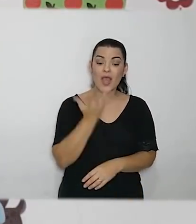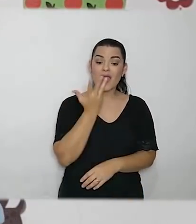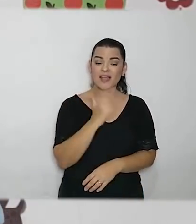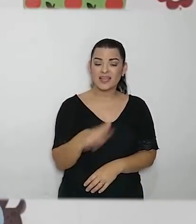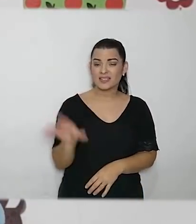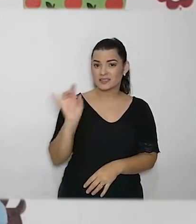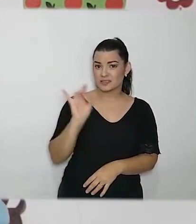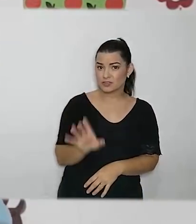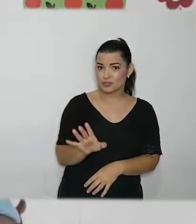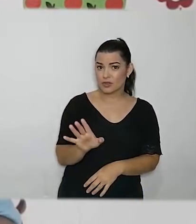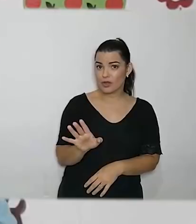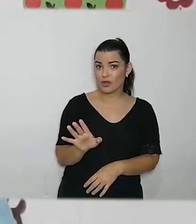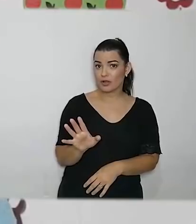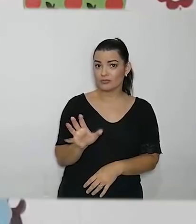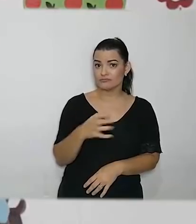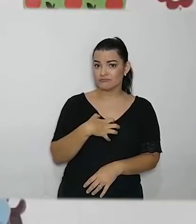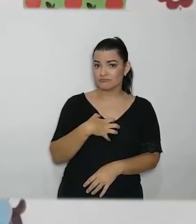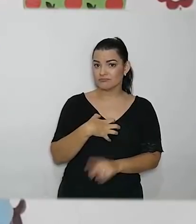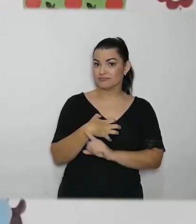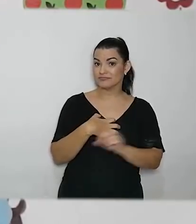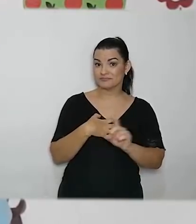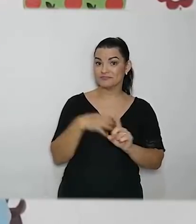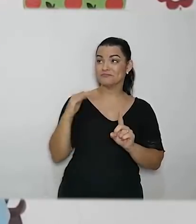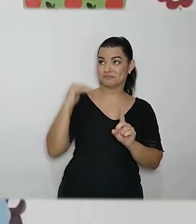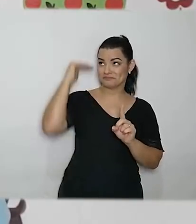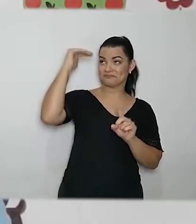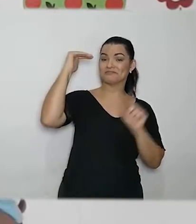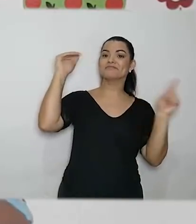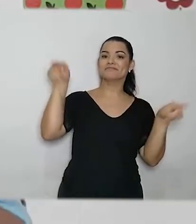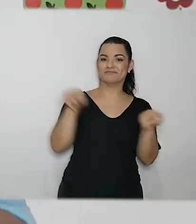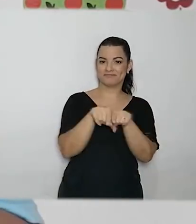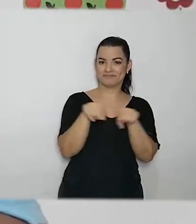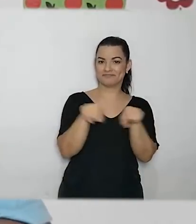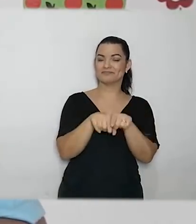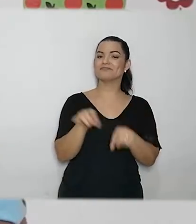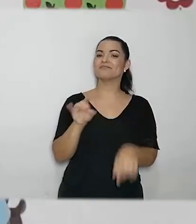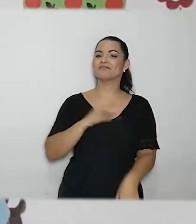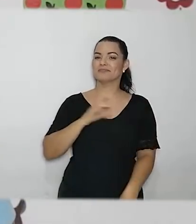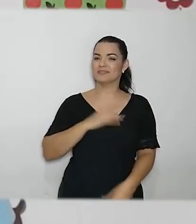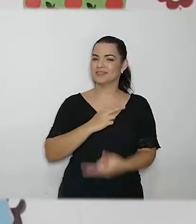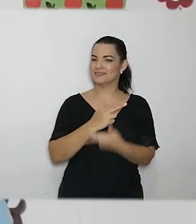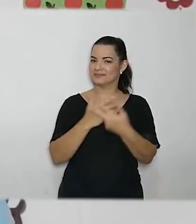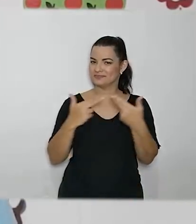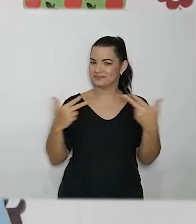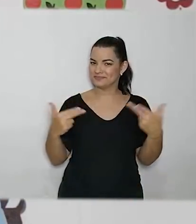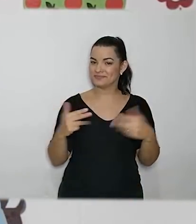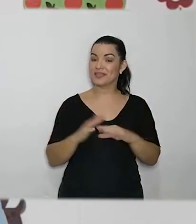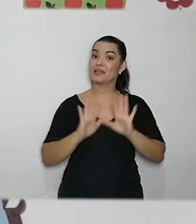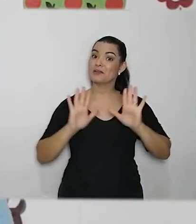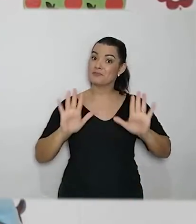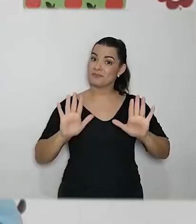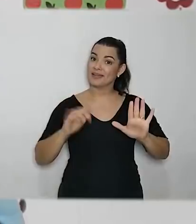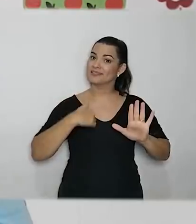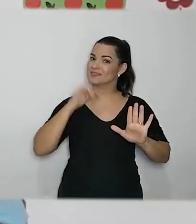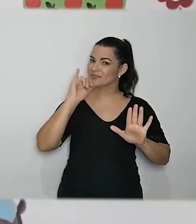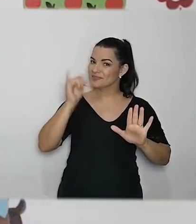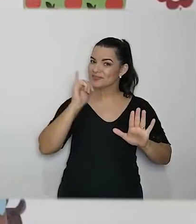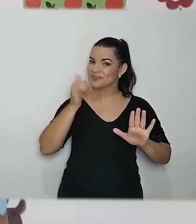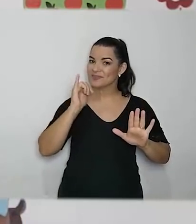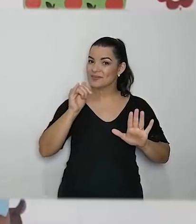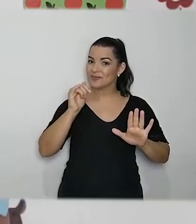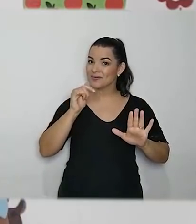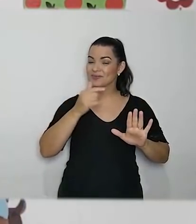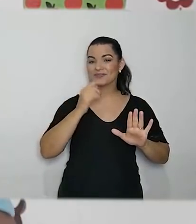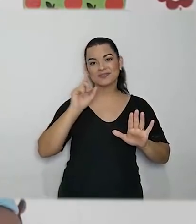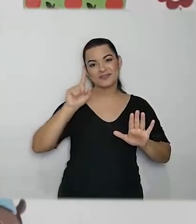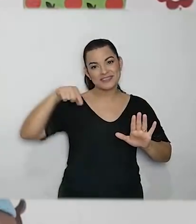criança não, viu? Nós adultos também temos medo de muitas coisas. Mas isso eu conto